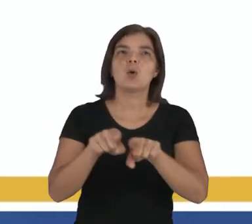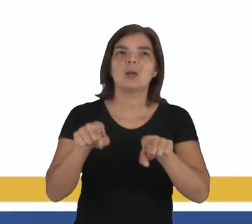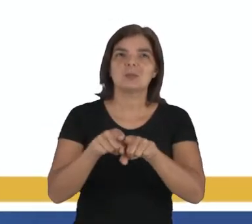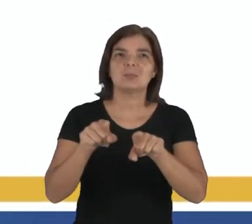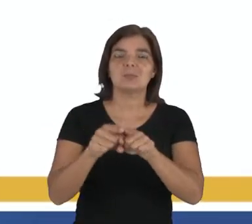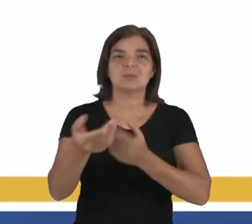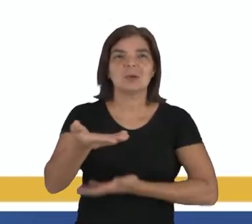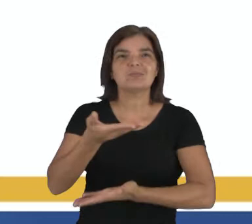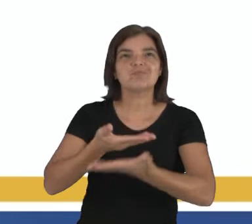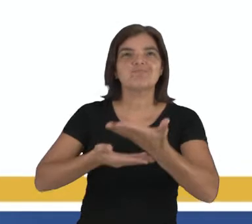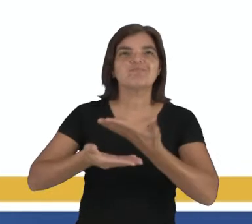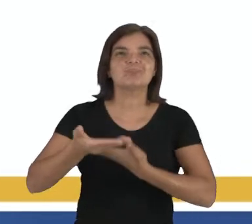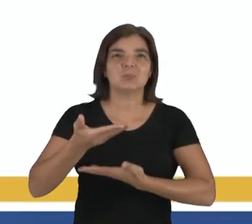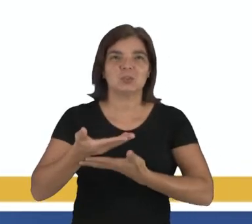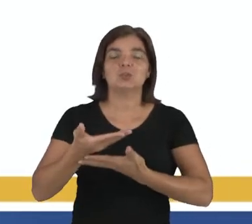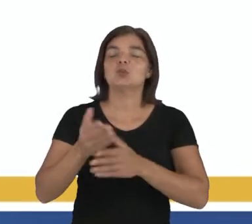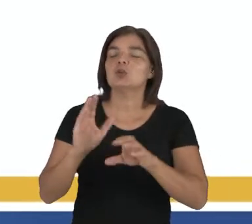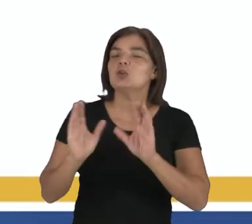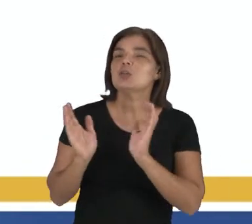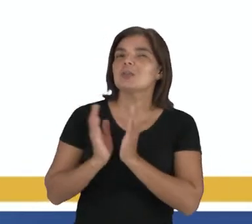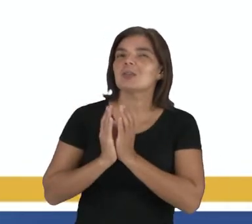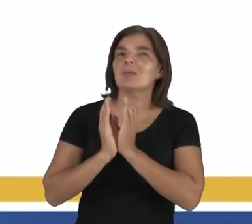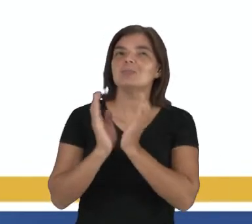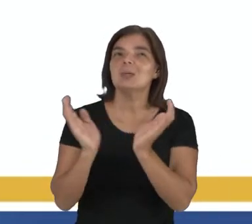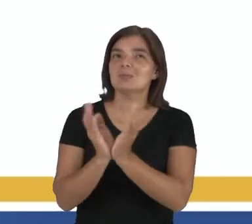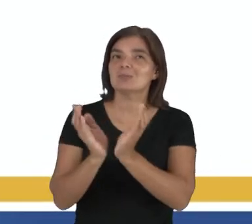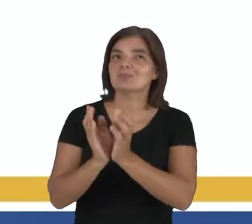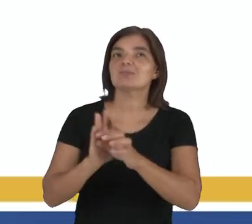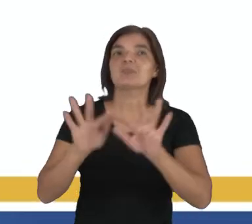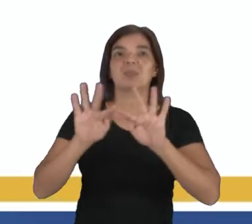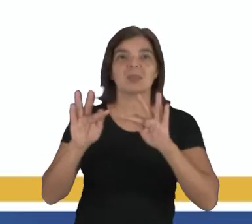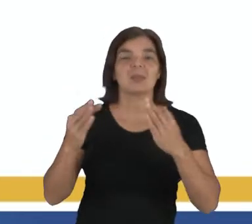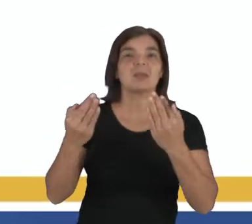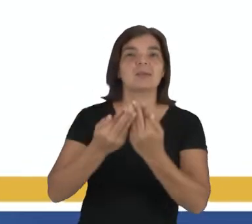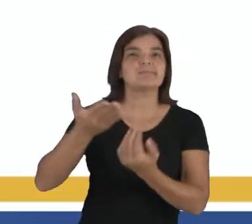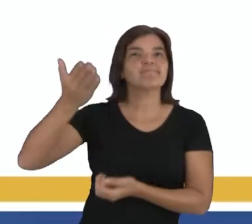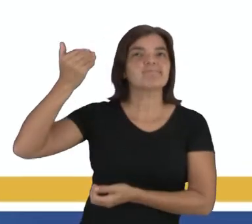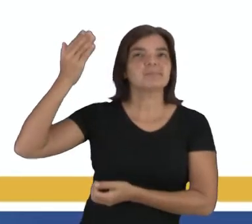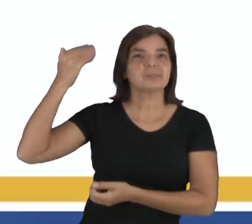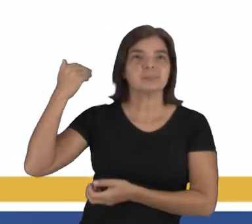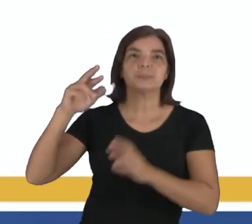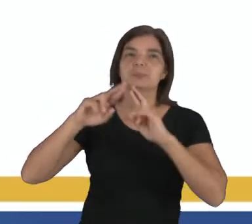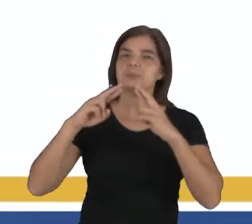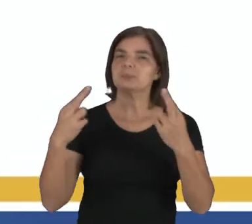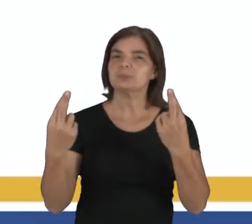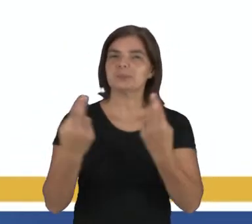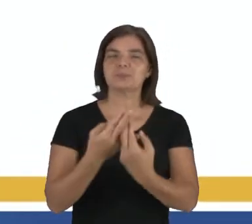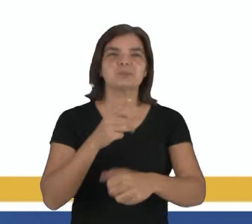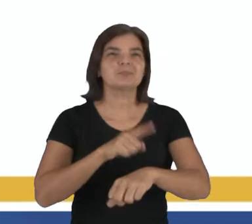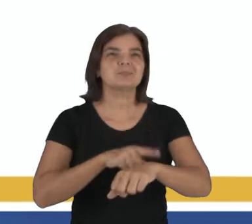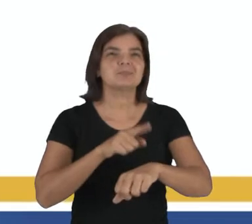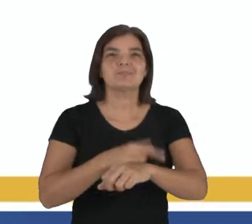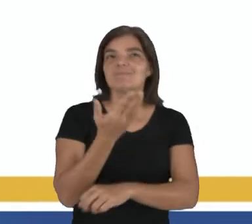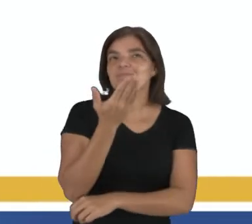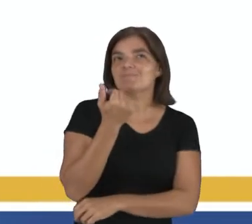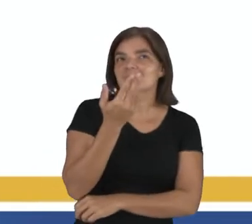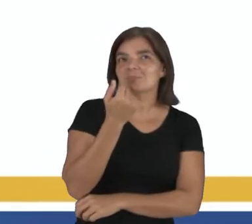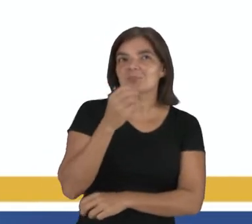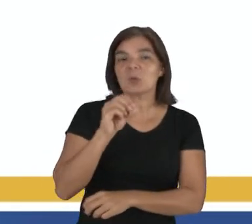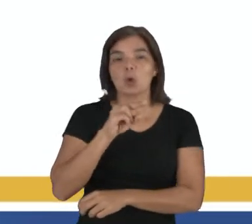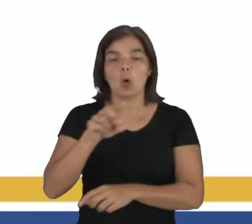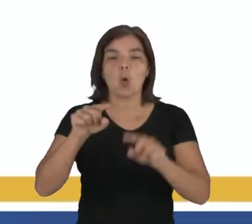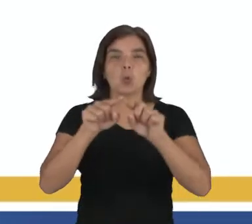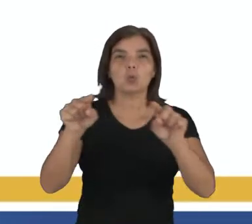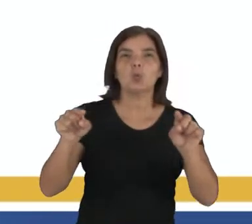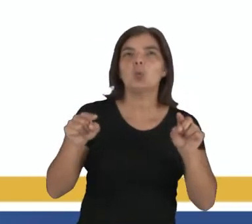o esgarçamento das relações pessoais e comunitárias. A família tradicional que se reunia à mesa